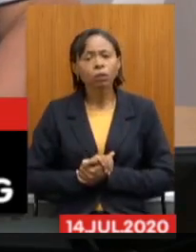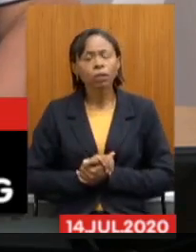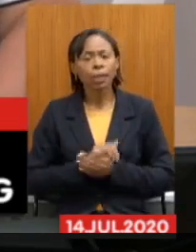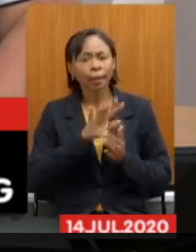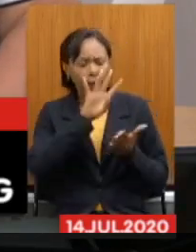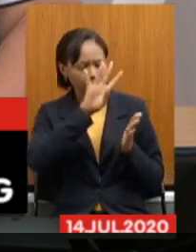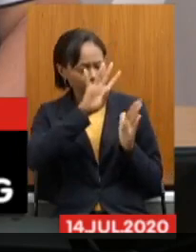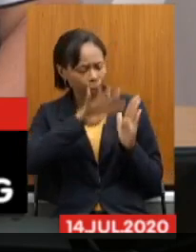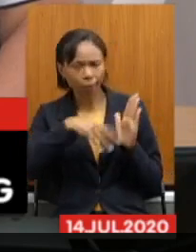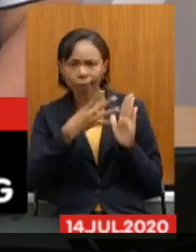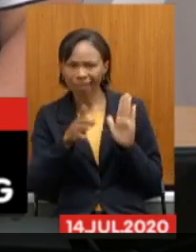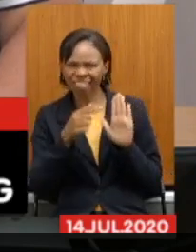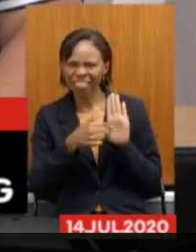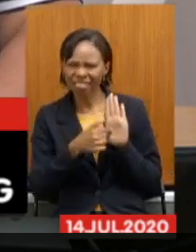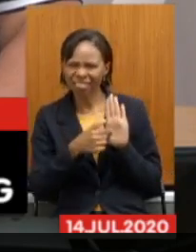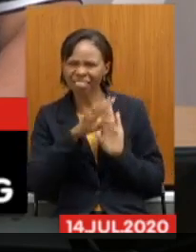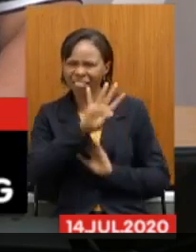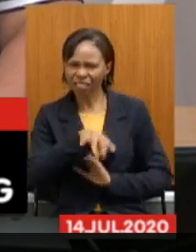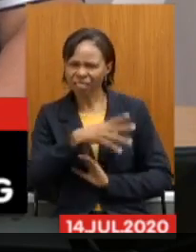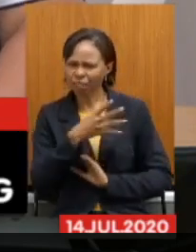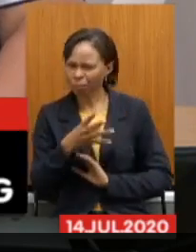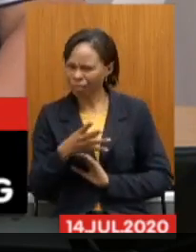tabela, conforme foi feita,